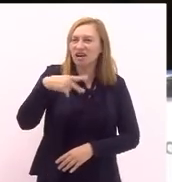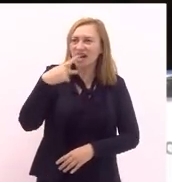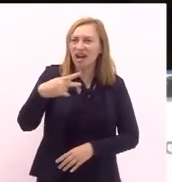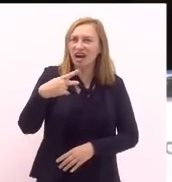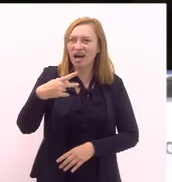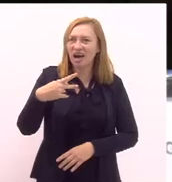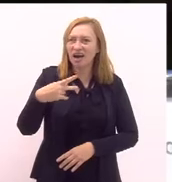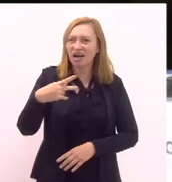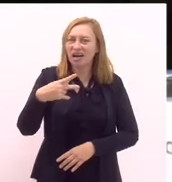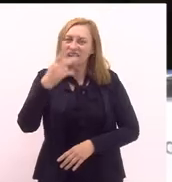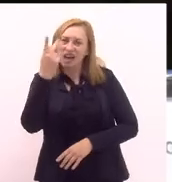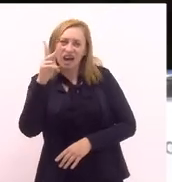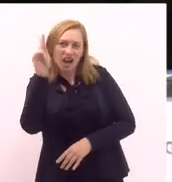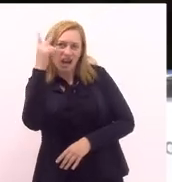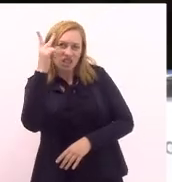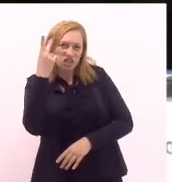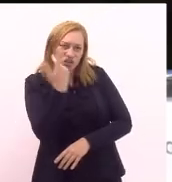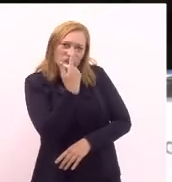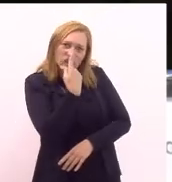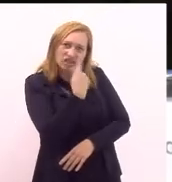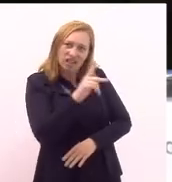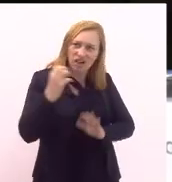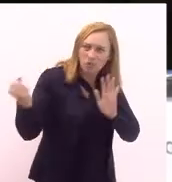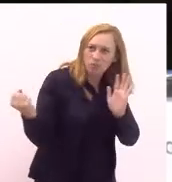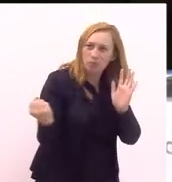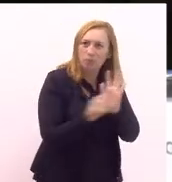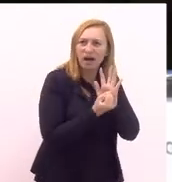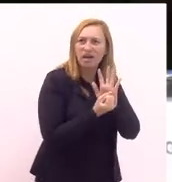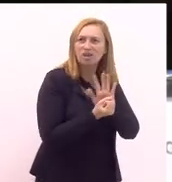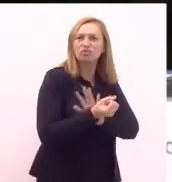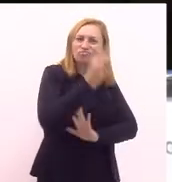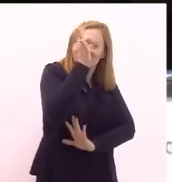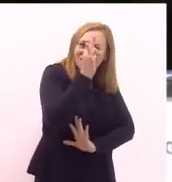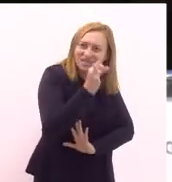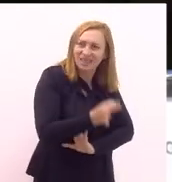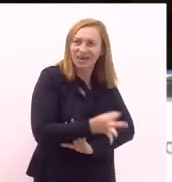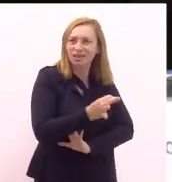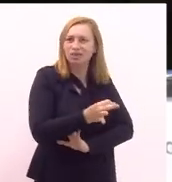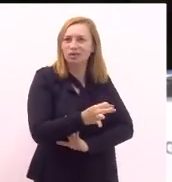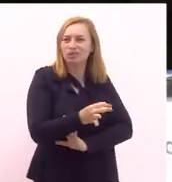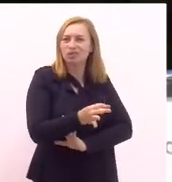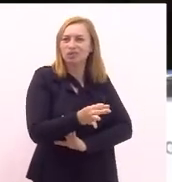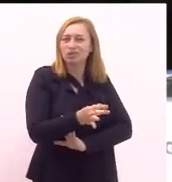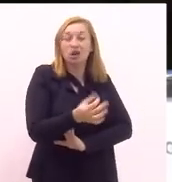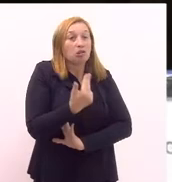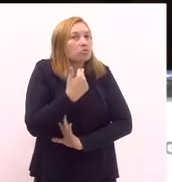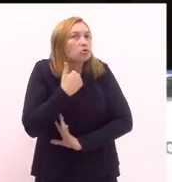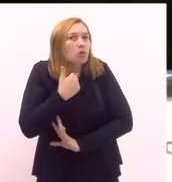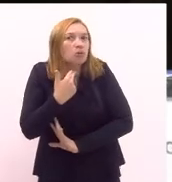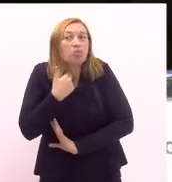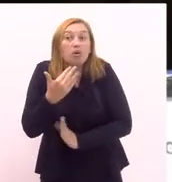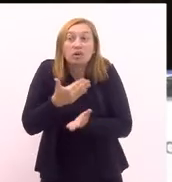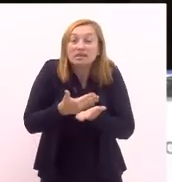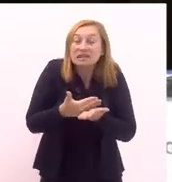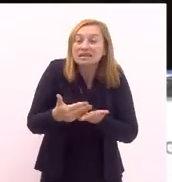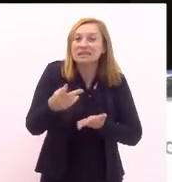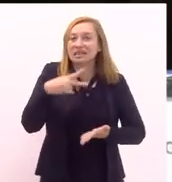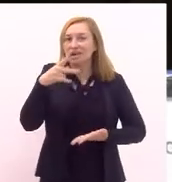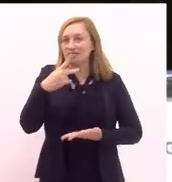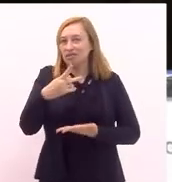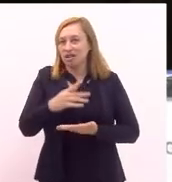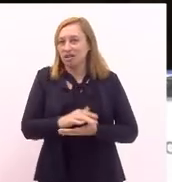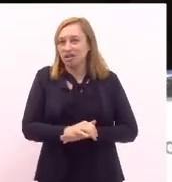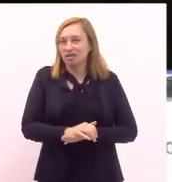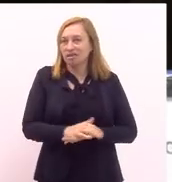Legado de Benedito da Silva um pacto civilizatório eu não posso começar esta fala